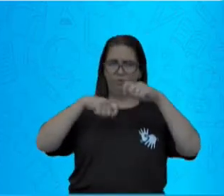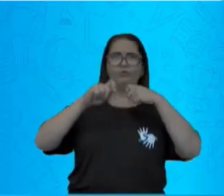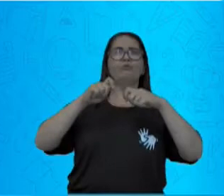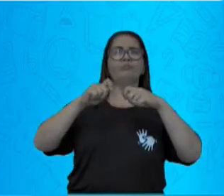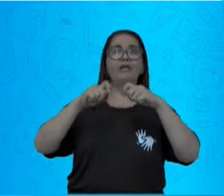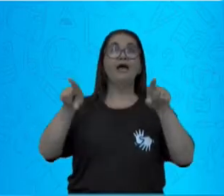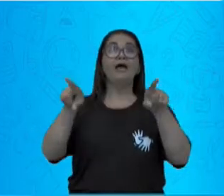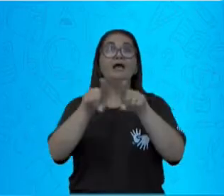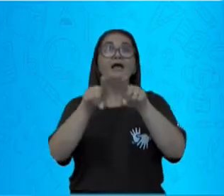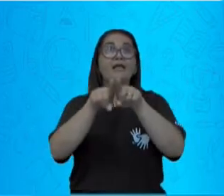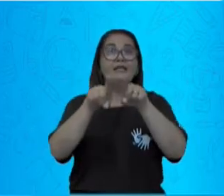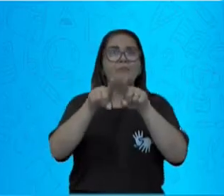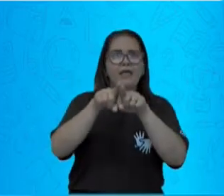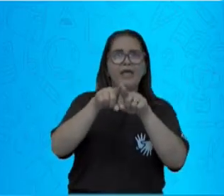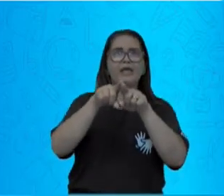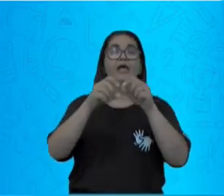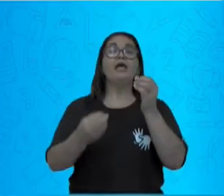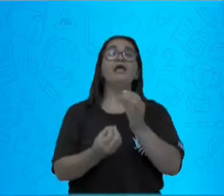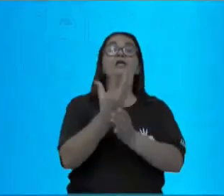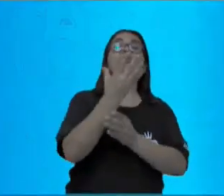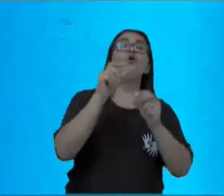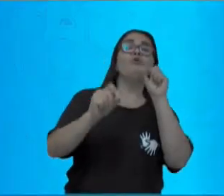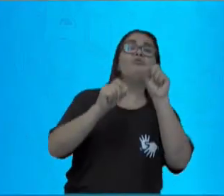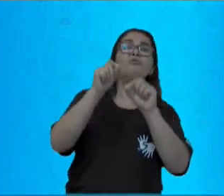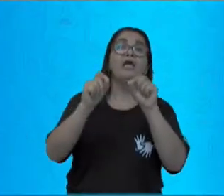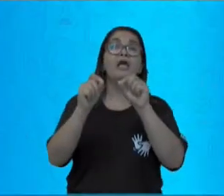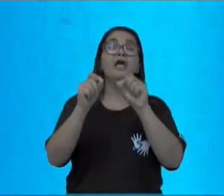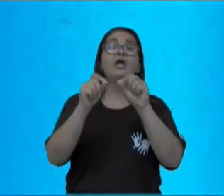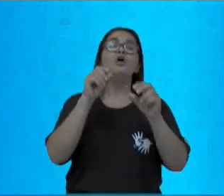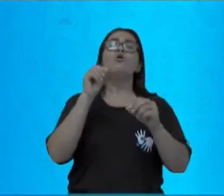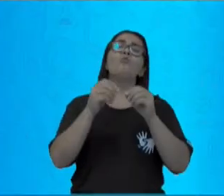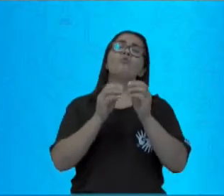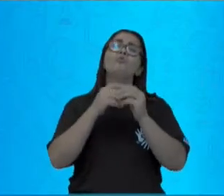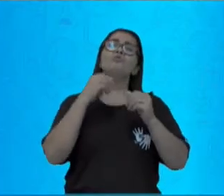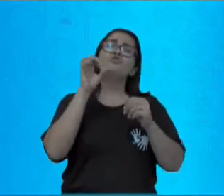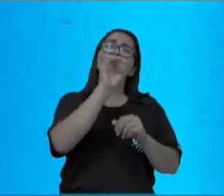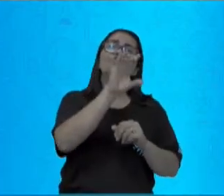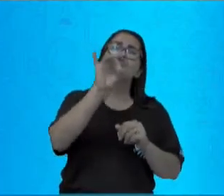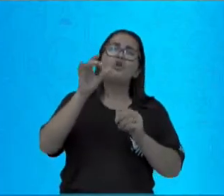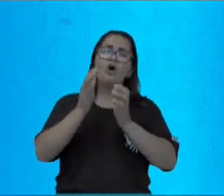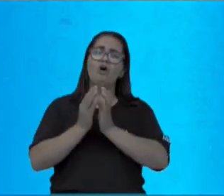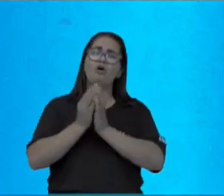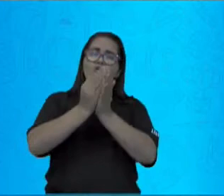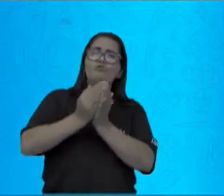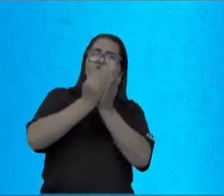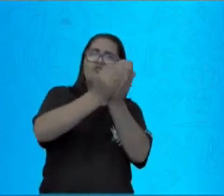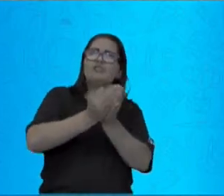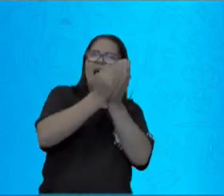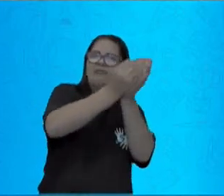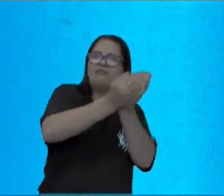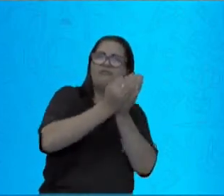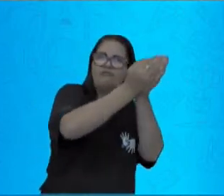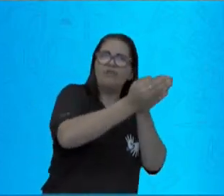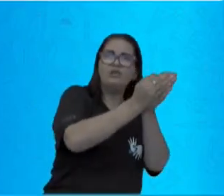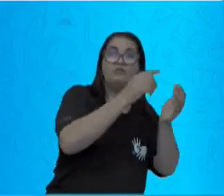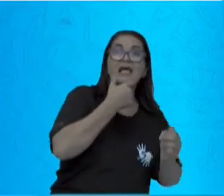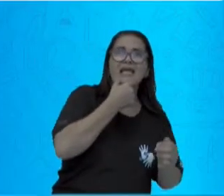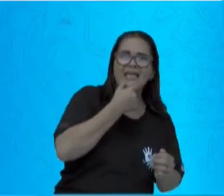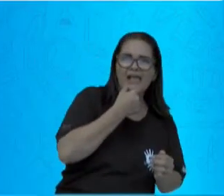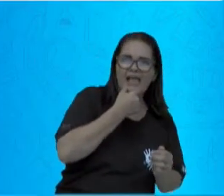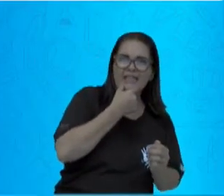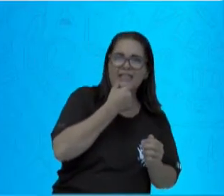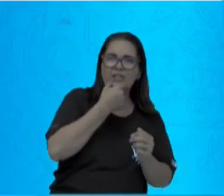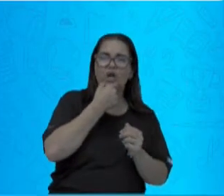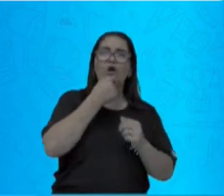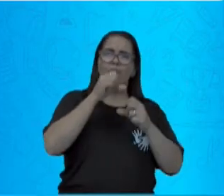de ato de navegação. Ato esse que somente navios ingleses podiam transportar mercadorias para